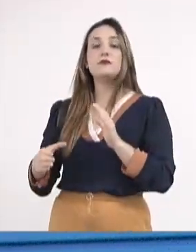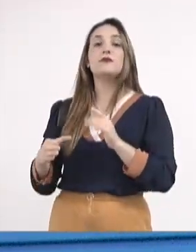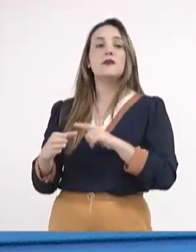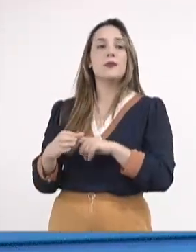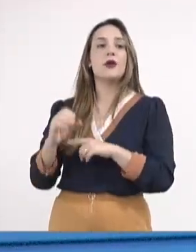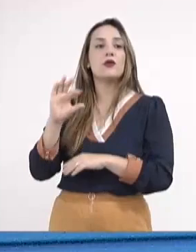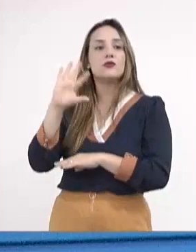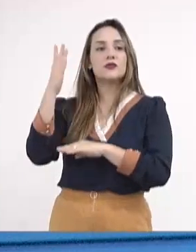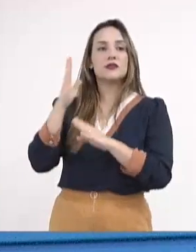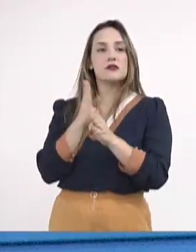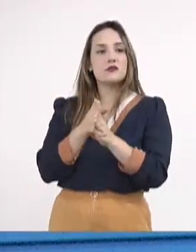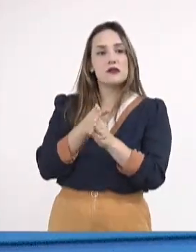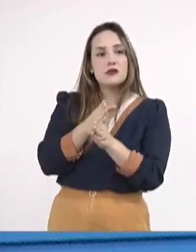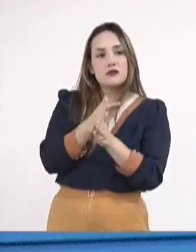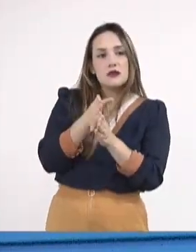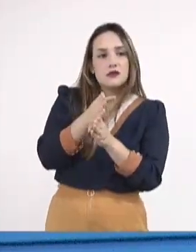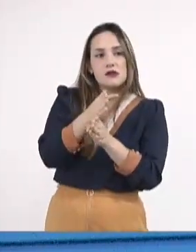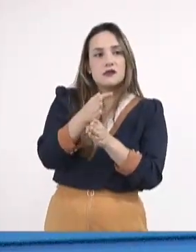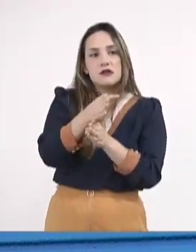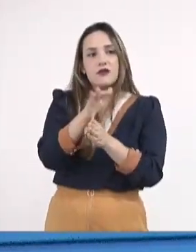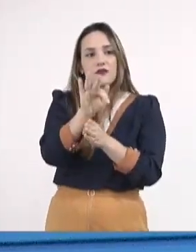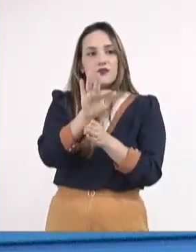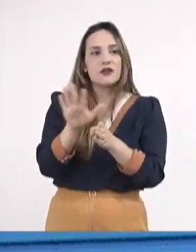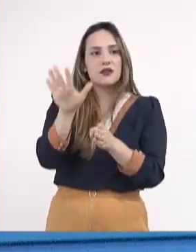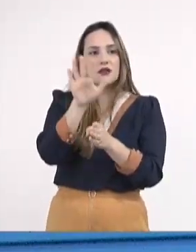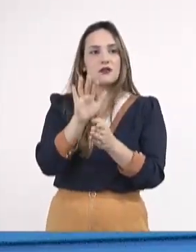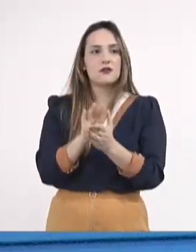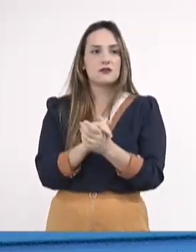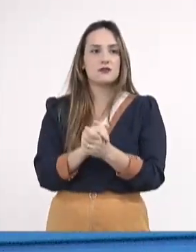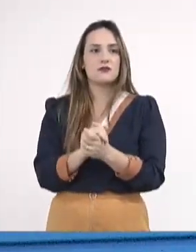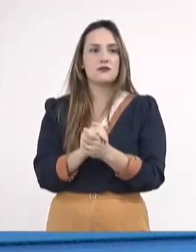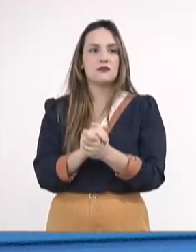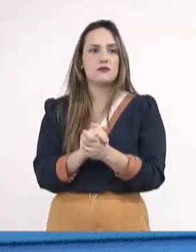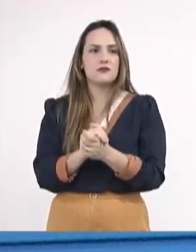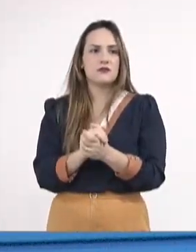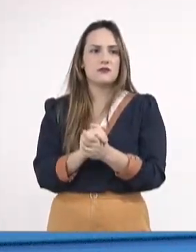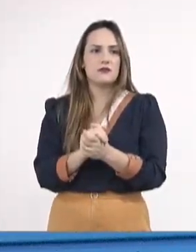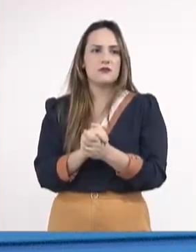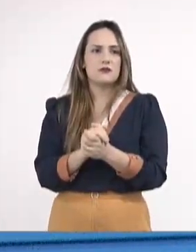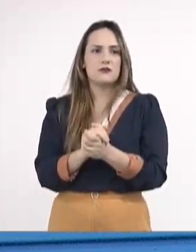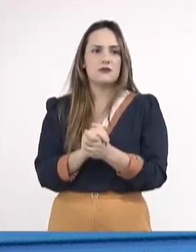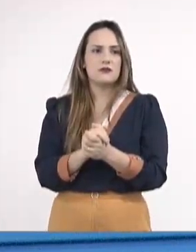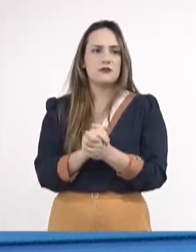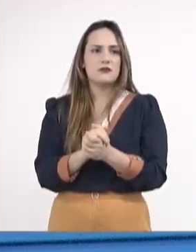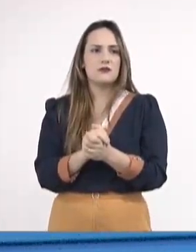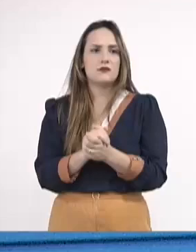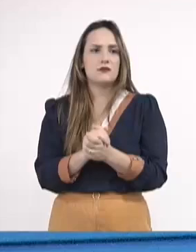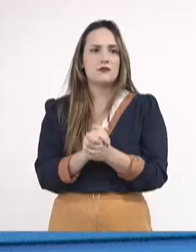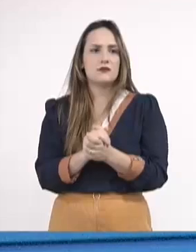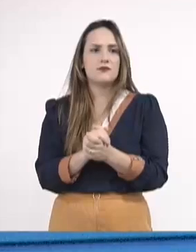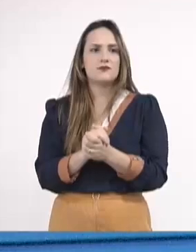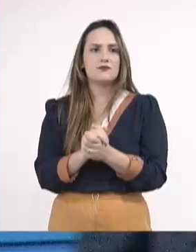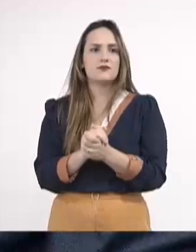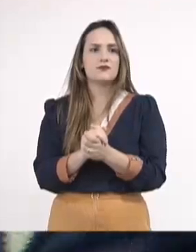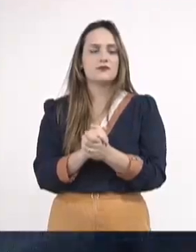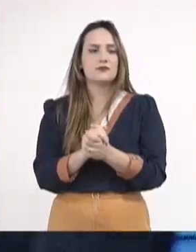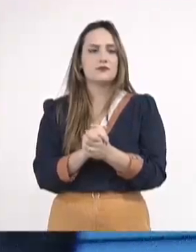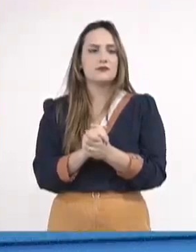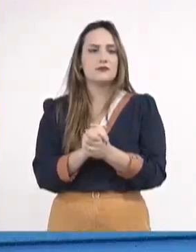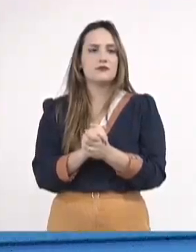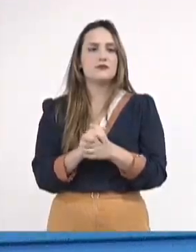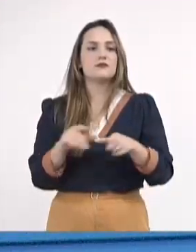e aos problemas que afetam o sistema penitenciário e a outra senhor presidente a frente parlamentar